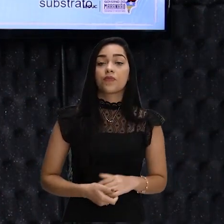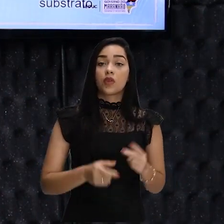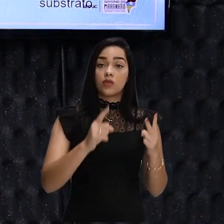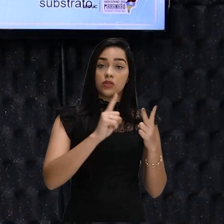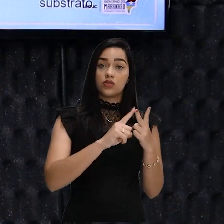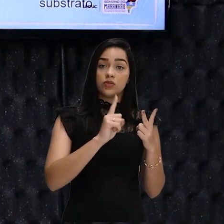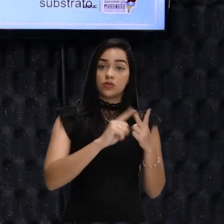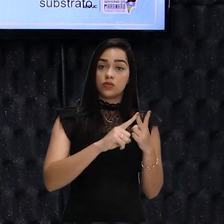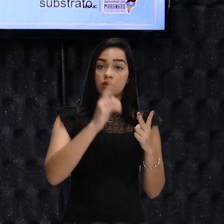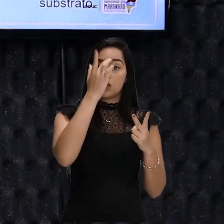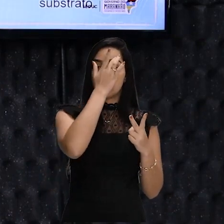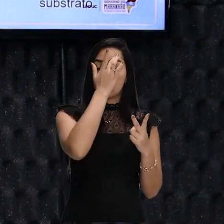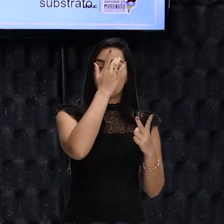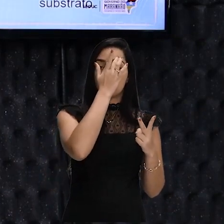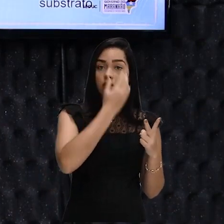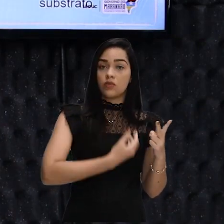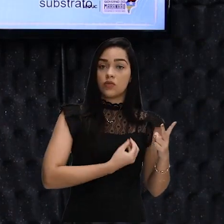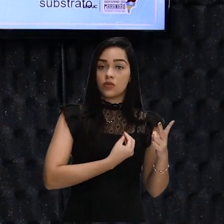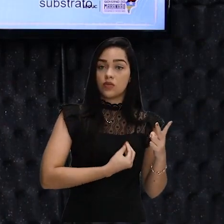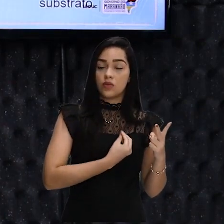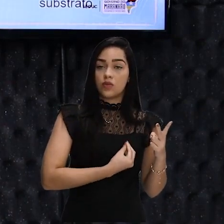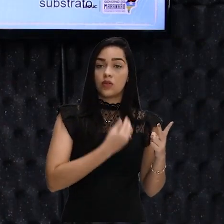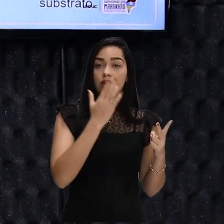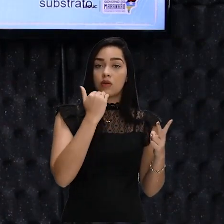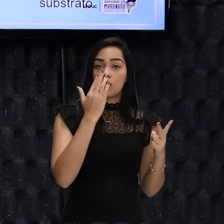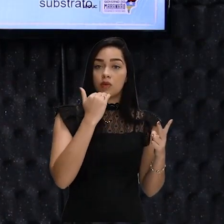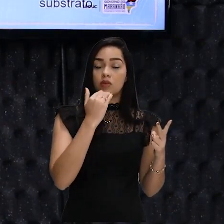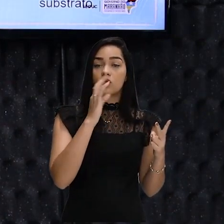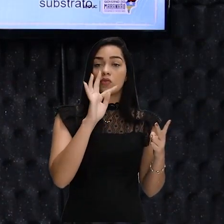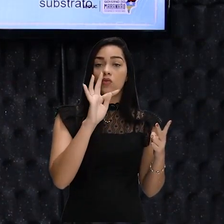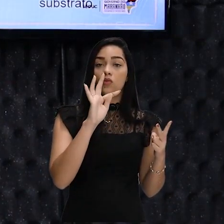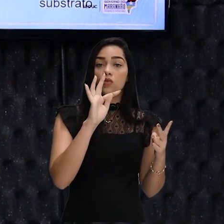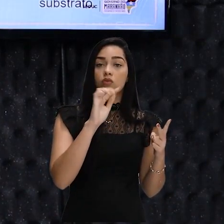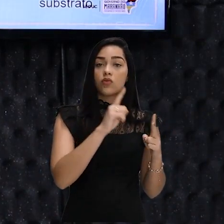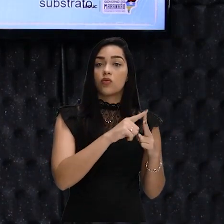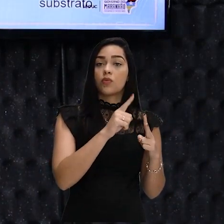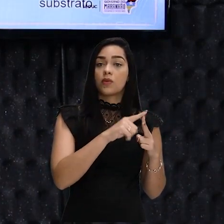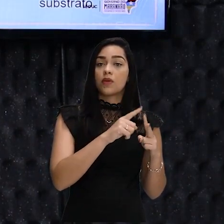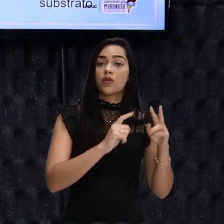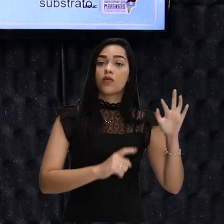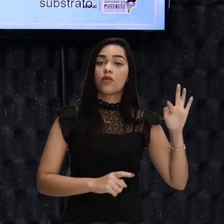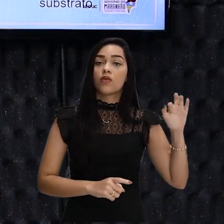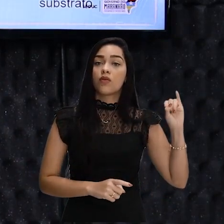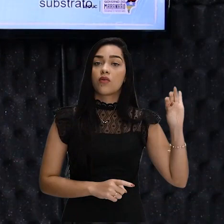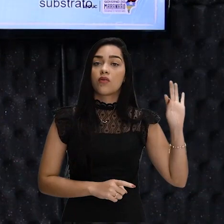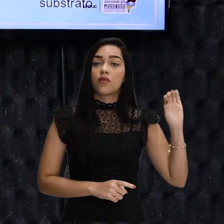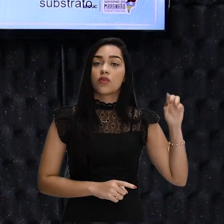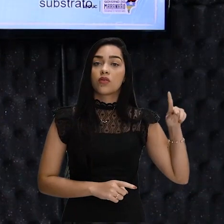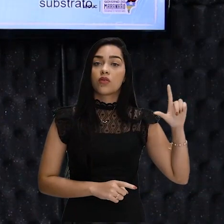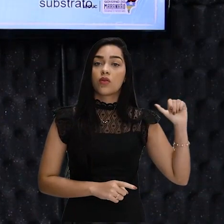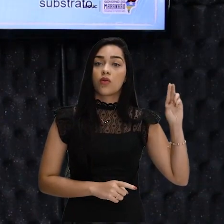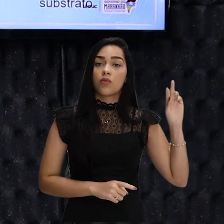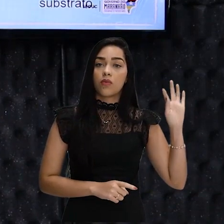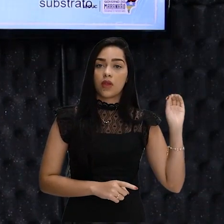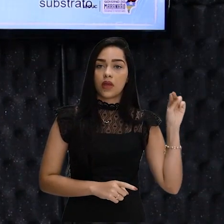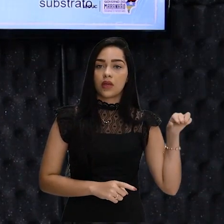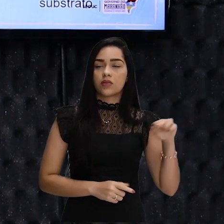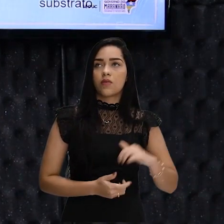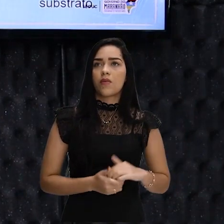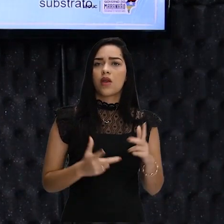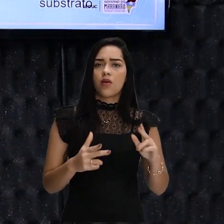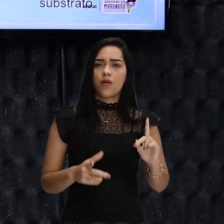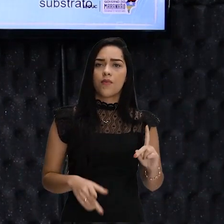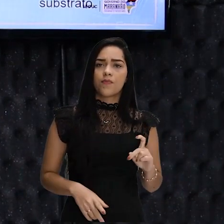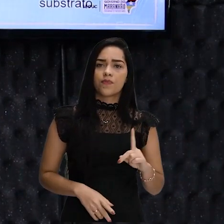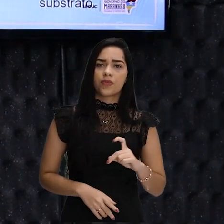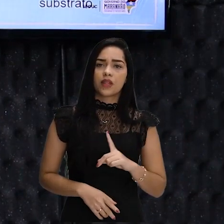formado pelos seres que se alimentam do fitoplâncton. O que seria o zooplâncton? Larvas de